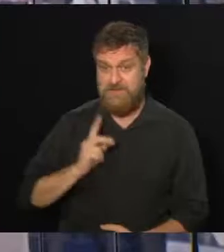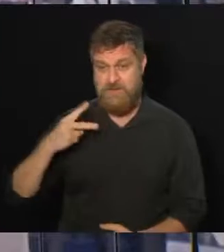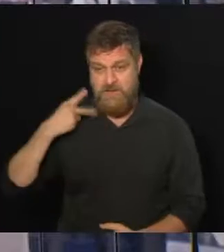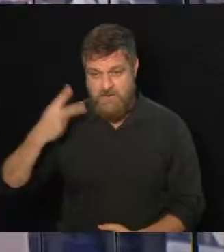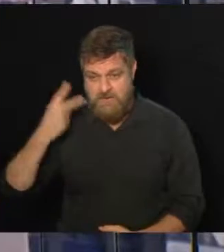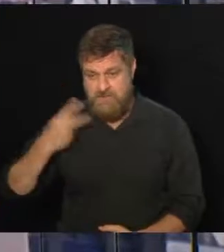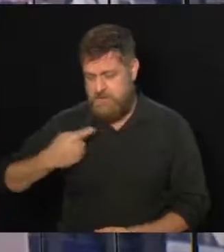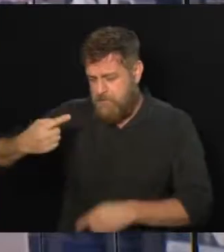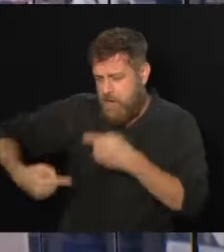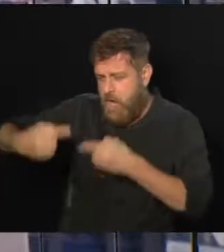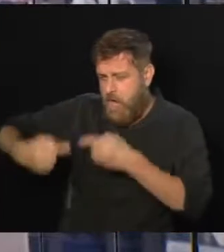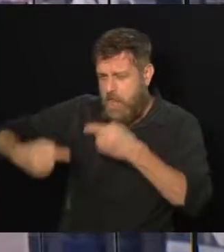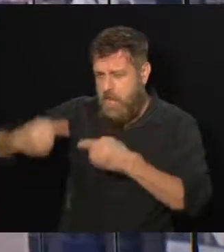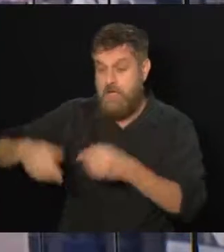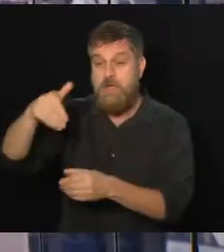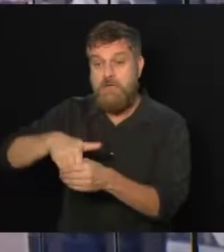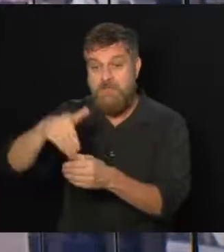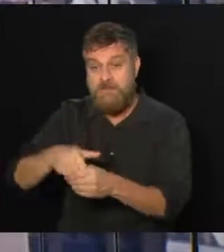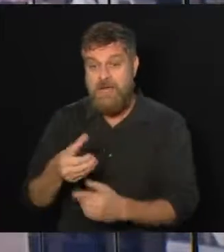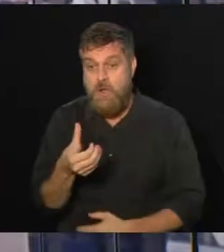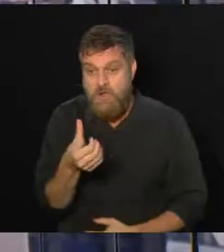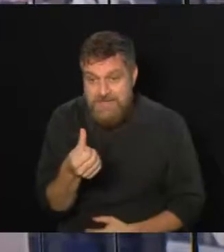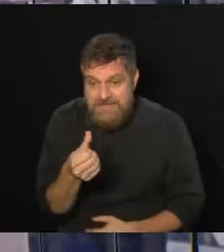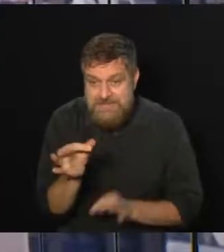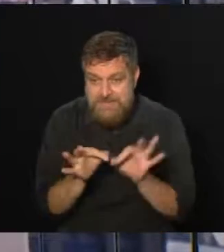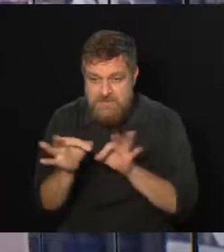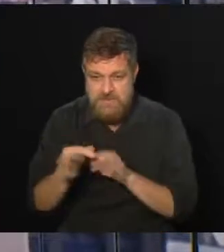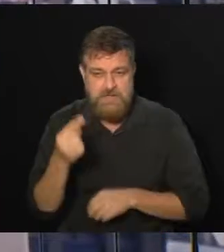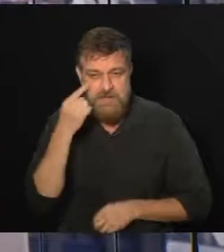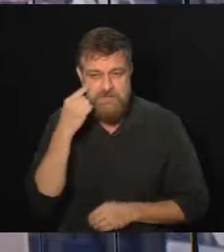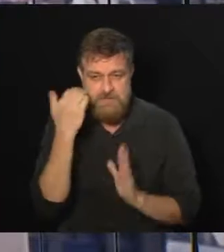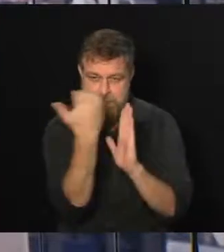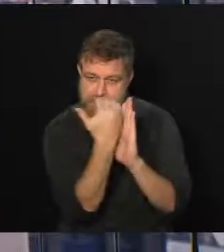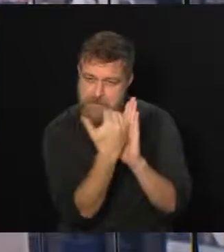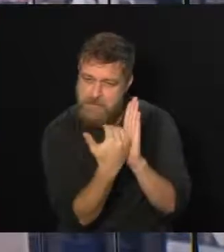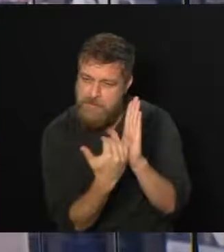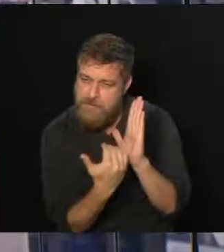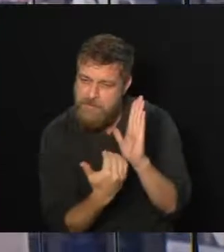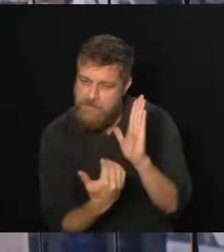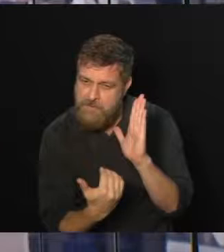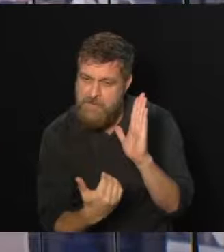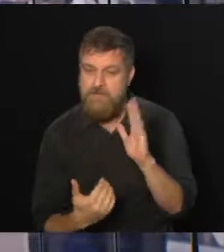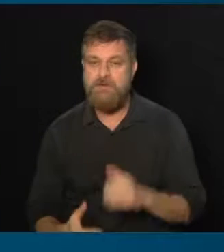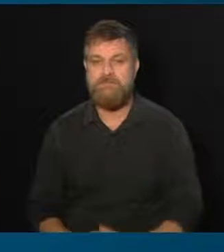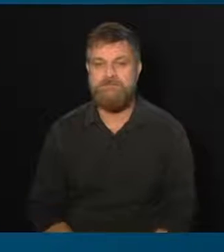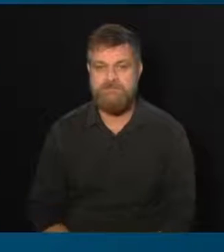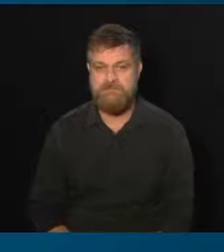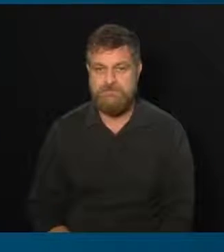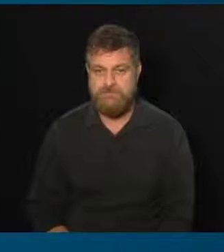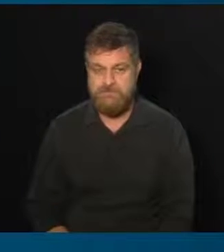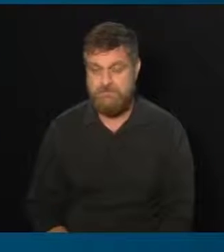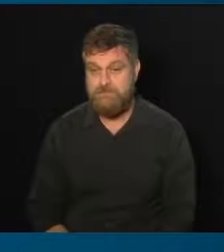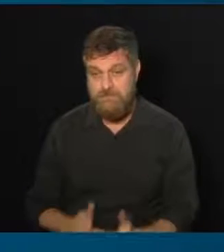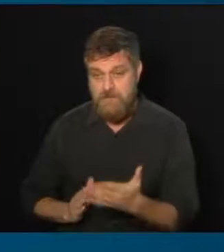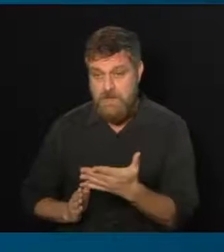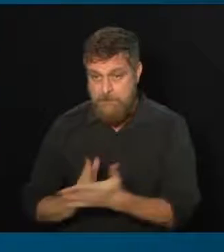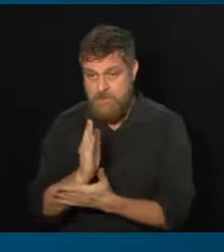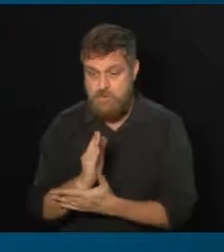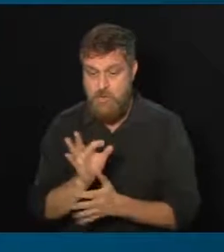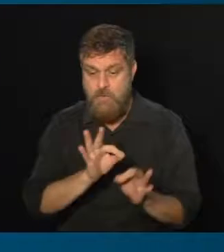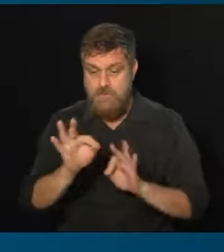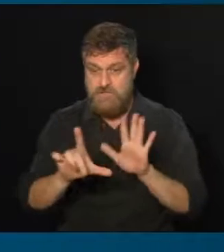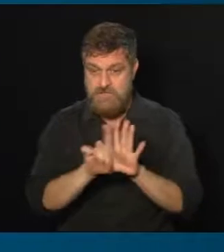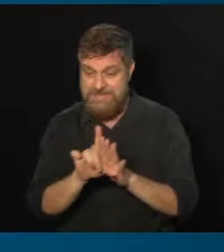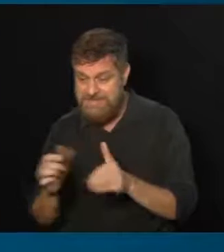vereadores discutiram e votaram 6 projetos. Confira agora o resultado completo da pauta. Aprovado